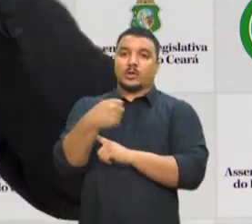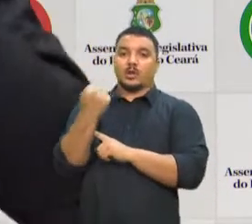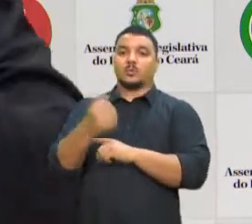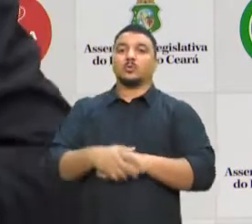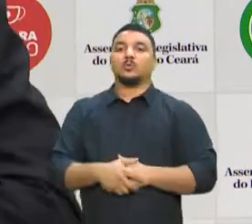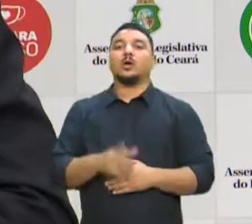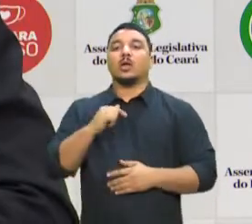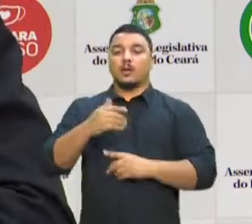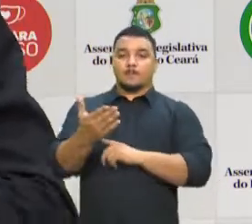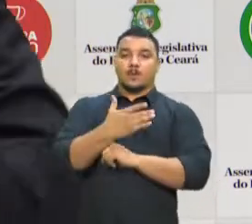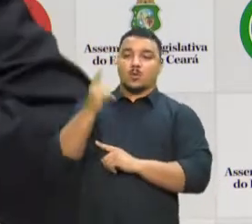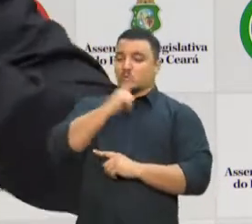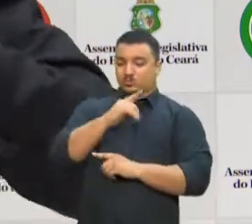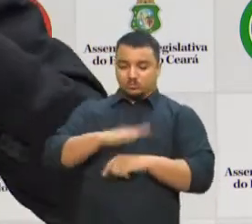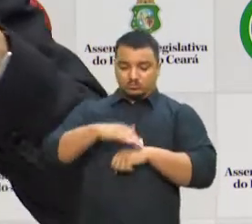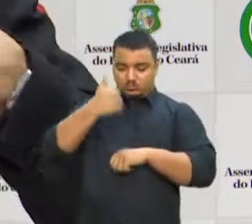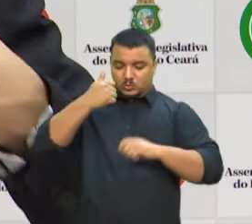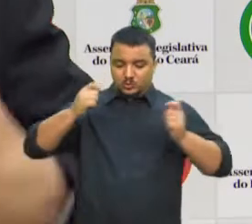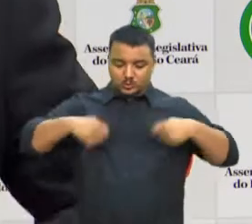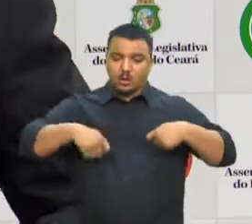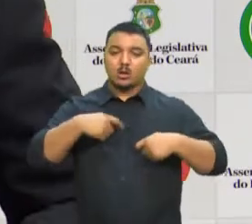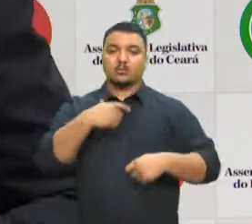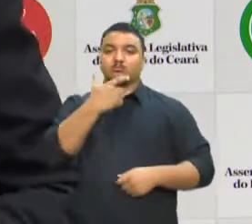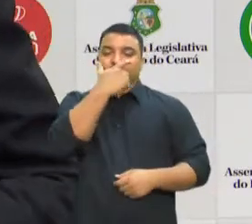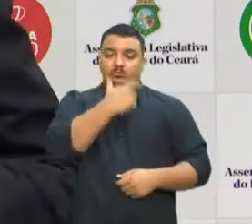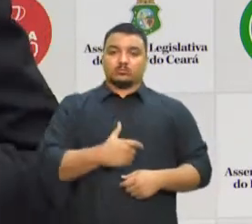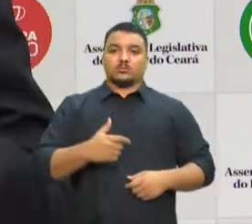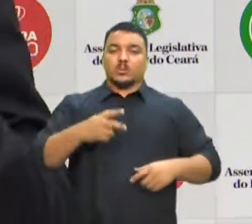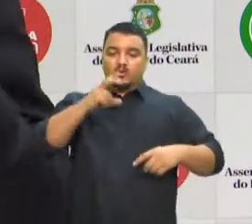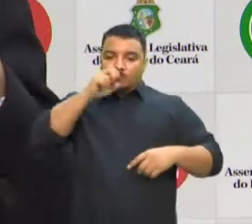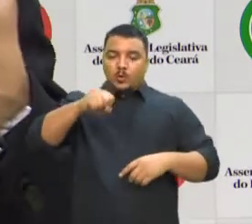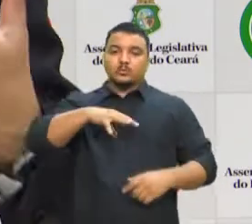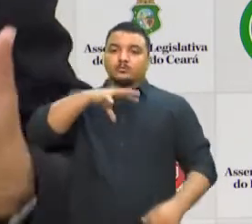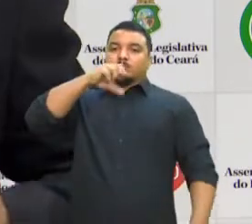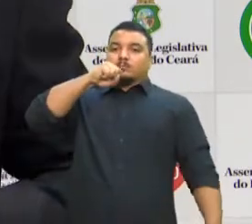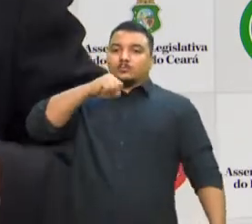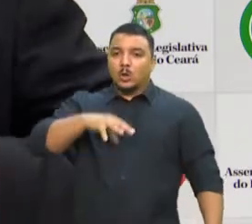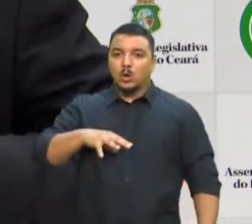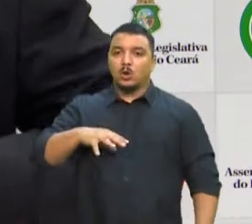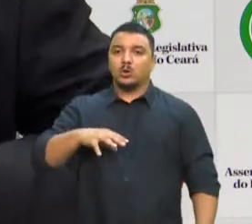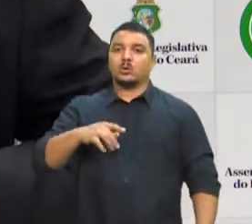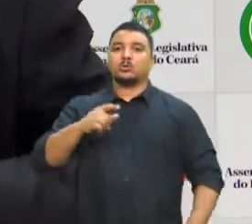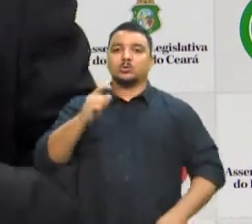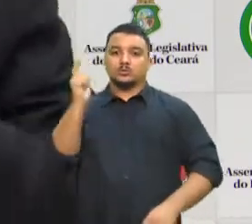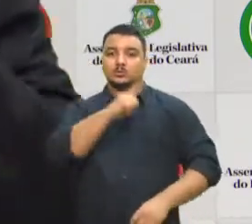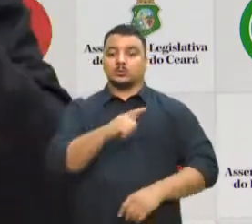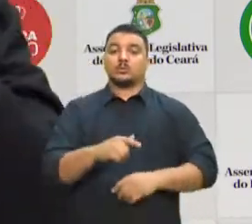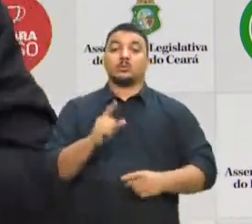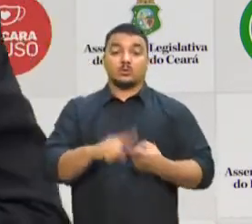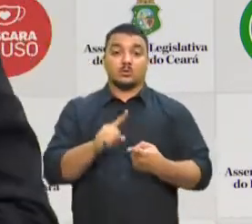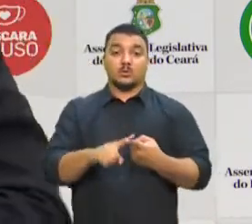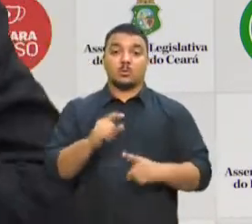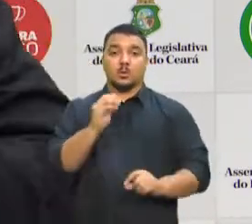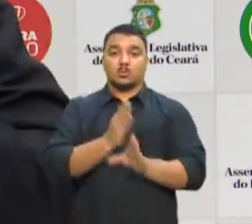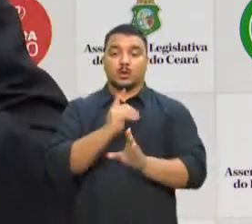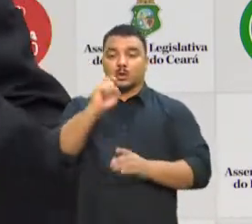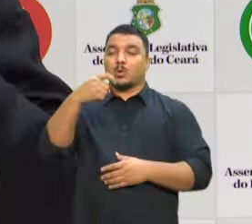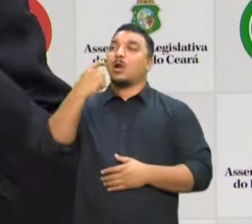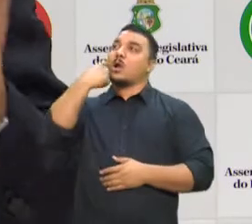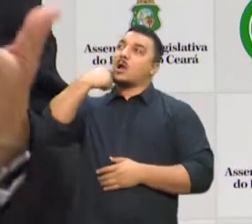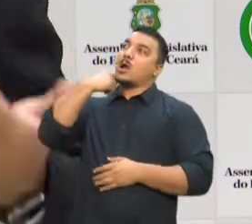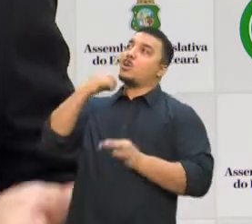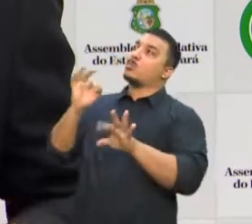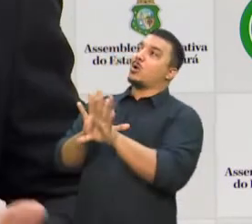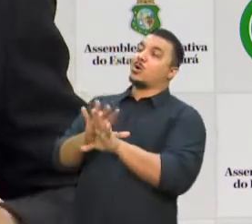possa recuperar, né, a sua força de respiração, para que possa se recuperar, principalmente depois da intubação, principalmente